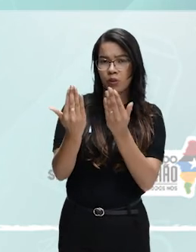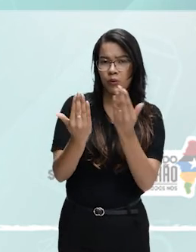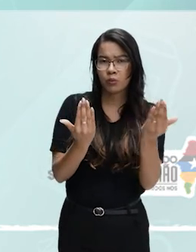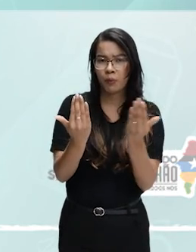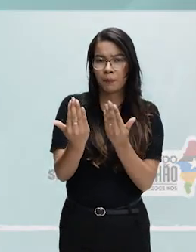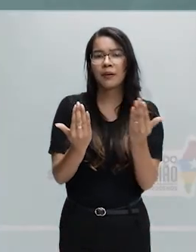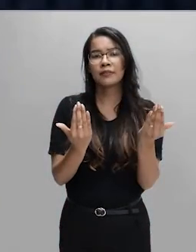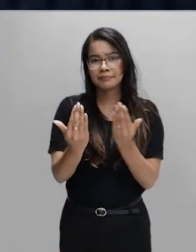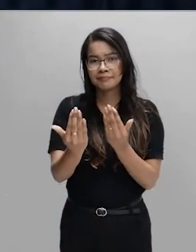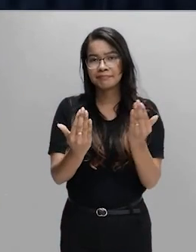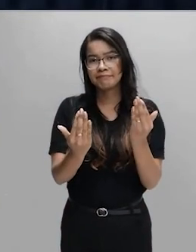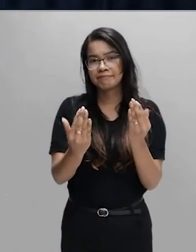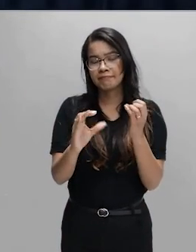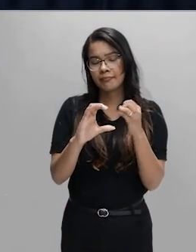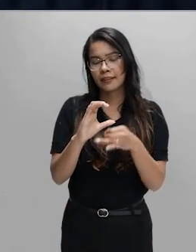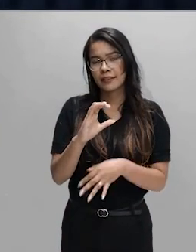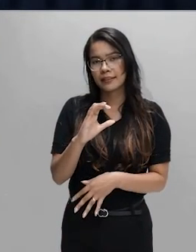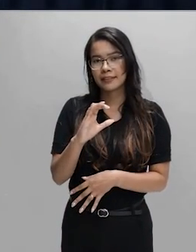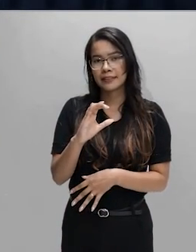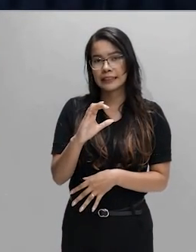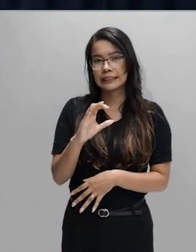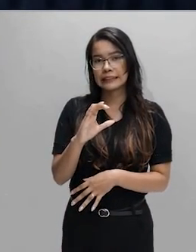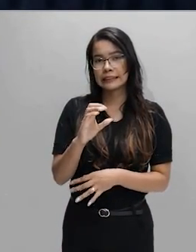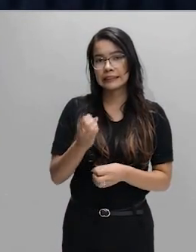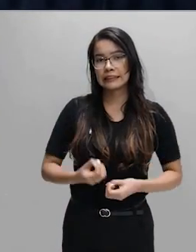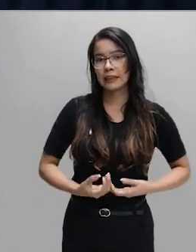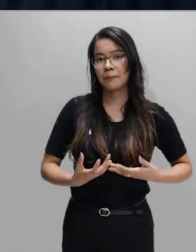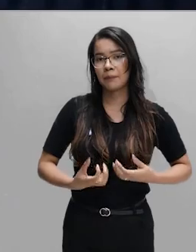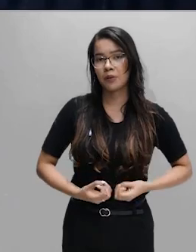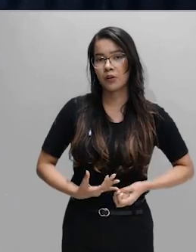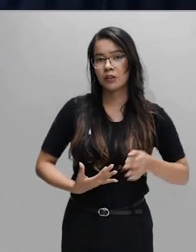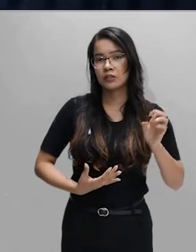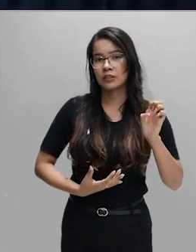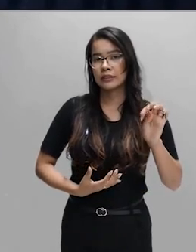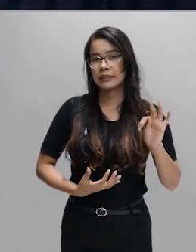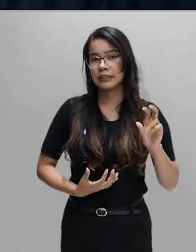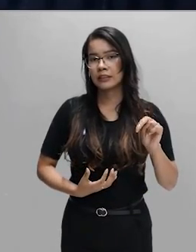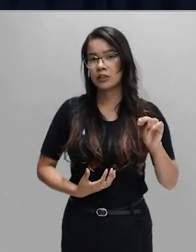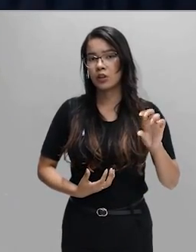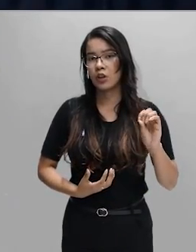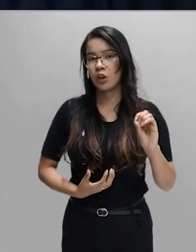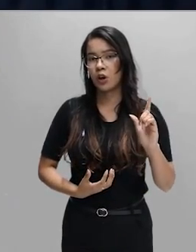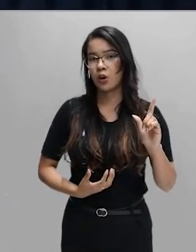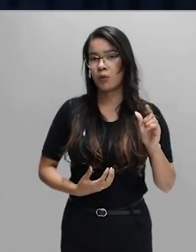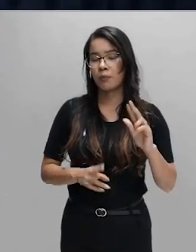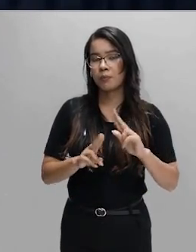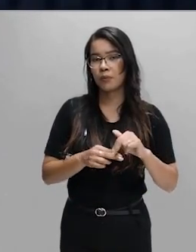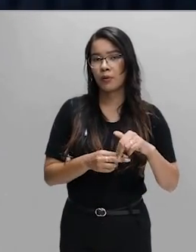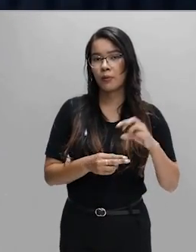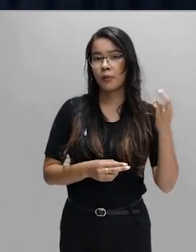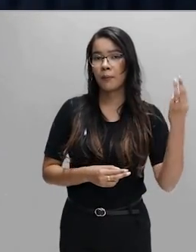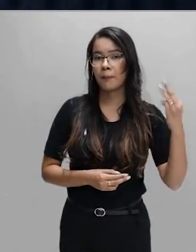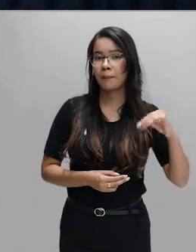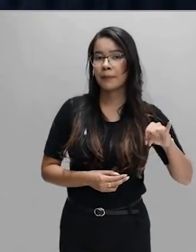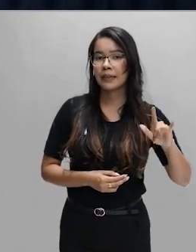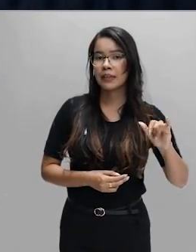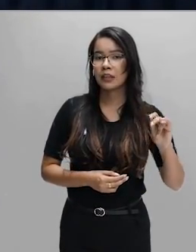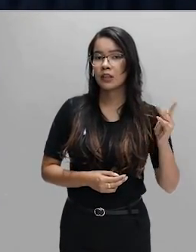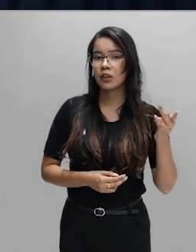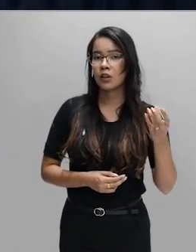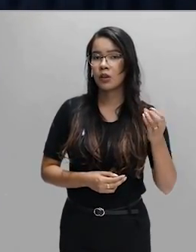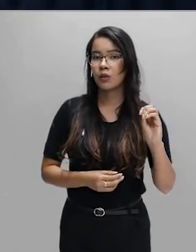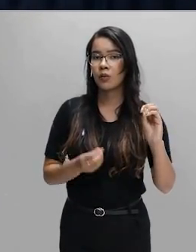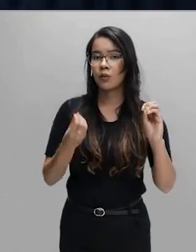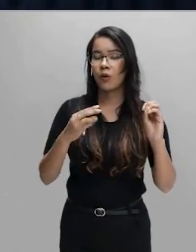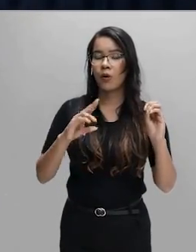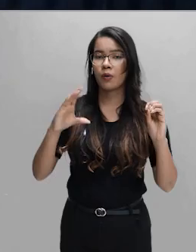comparando aí alguns critérios, né, da produção de etanol por milho, por cana-de-açúcar, que é produzida pelo Brasil,